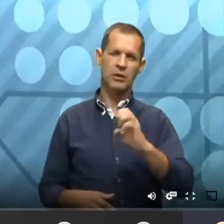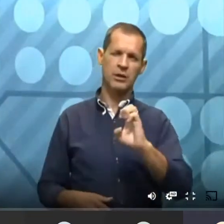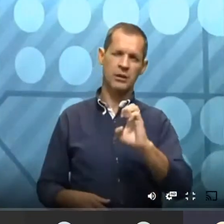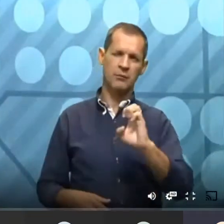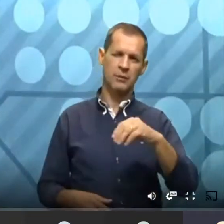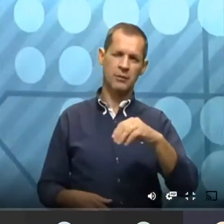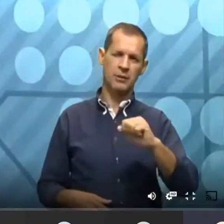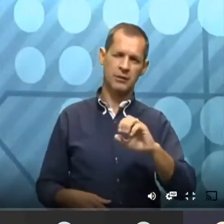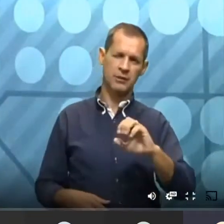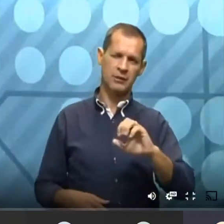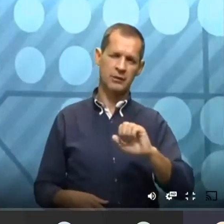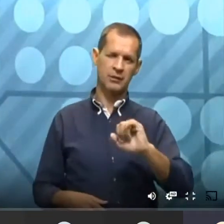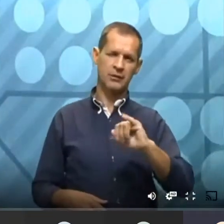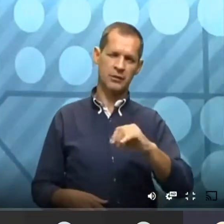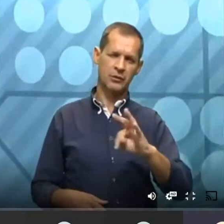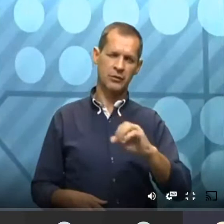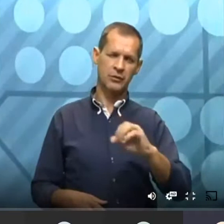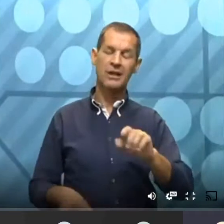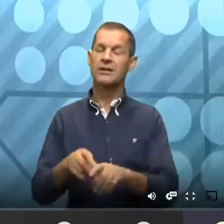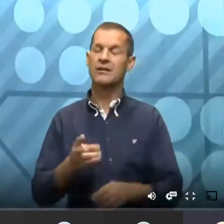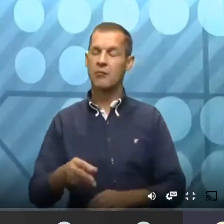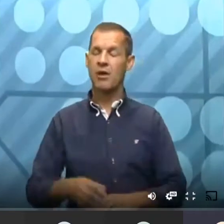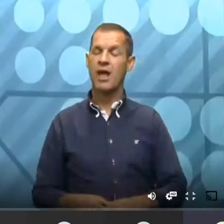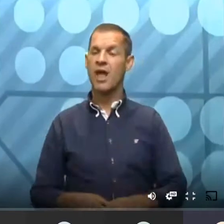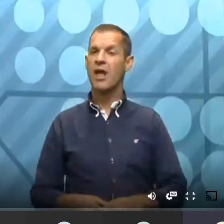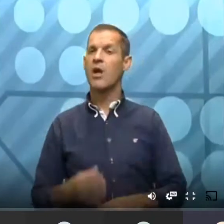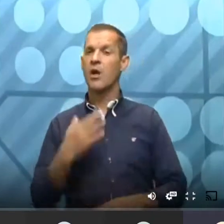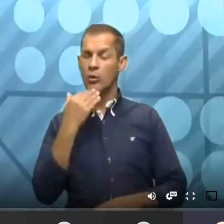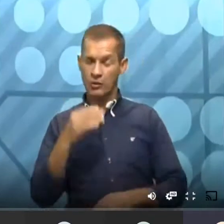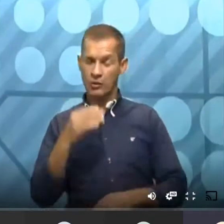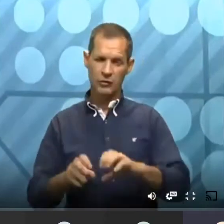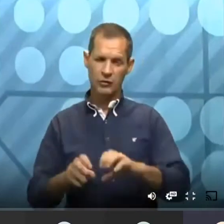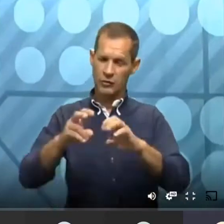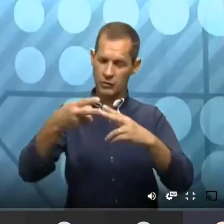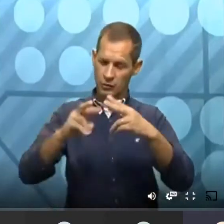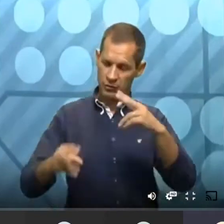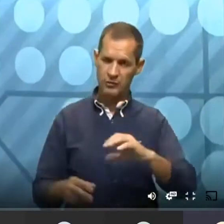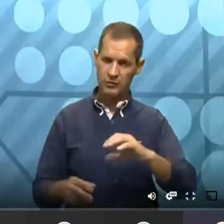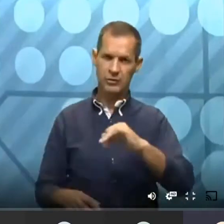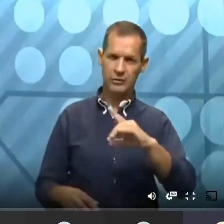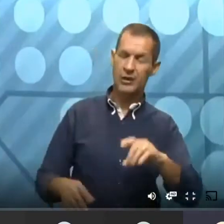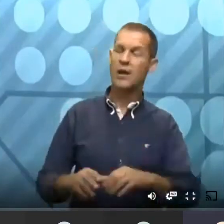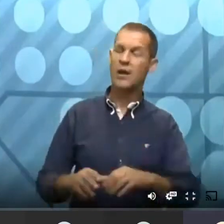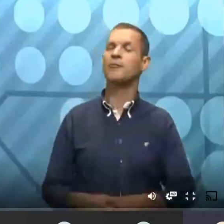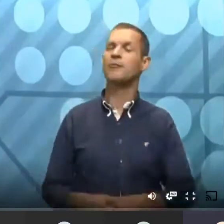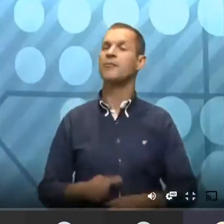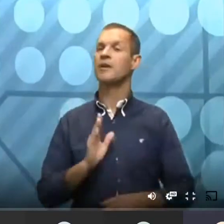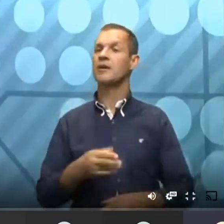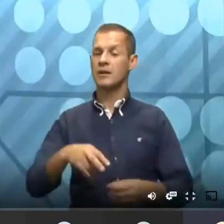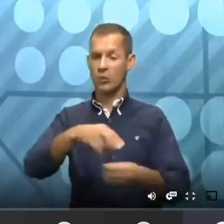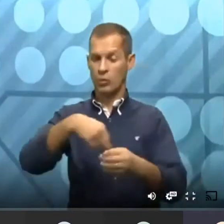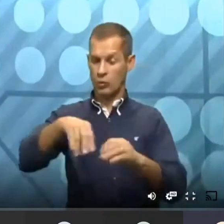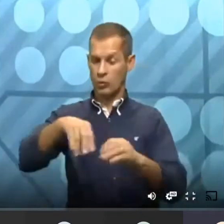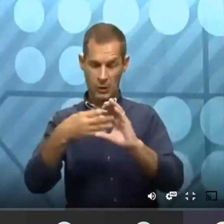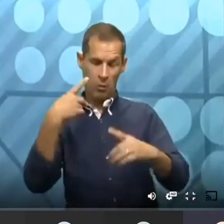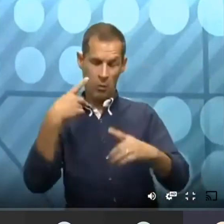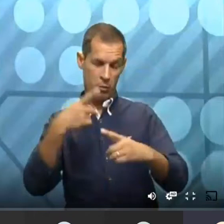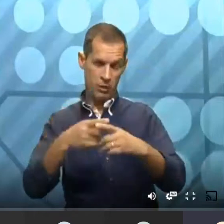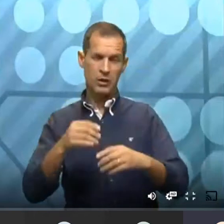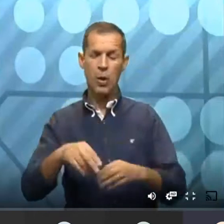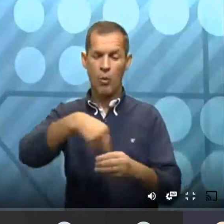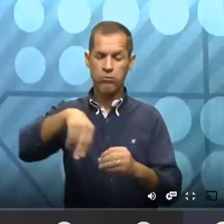hematoxilina sempre vai corar estruturas ácidas, né? A hematoxilina geralmente cora o núcleo das células. Por